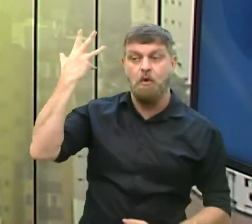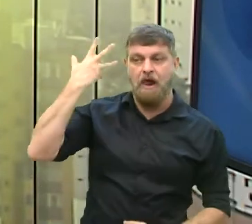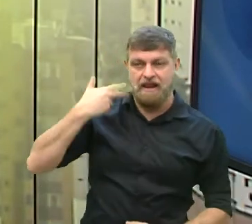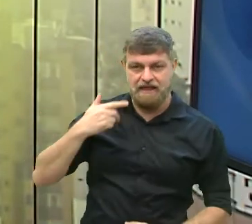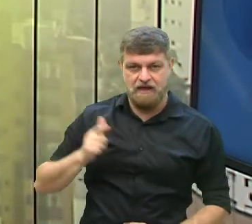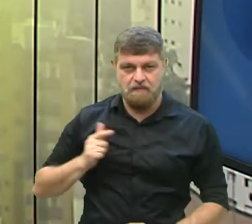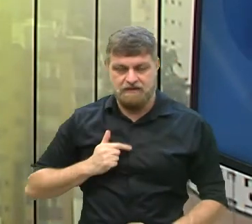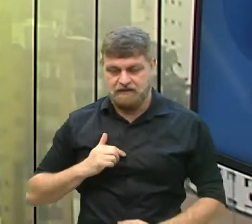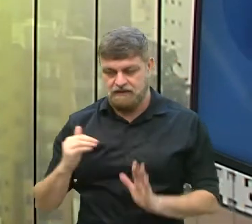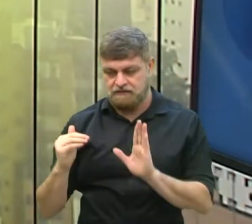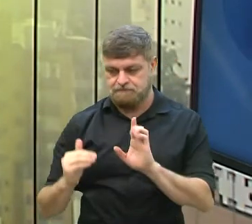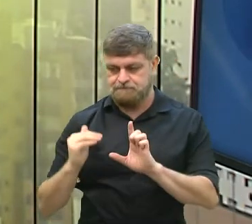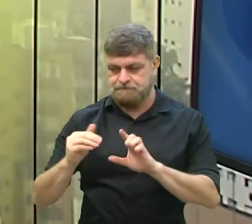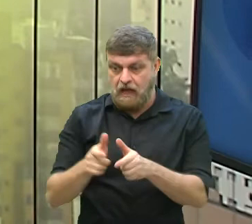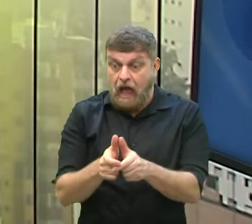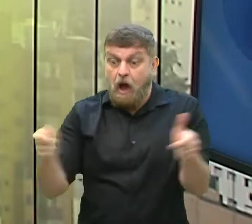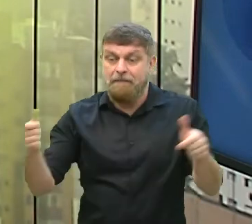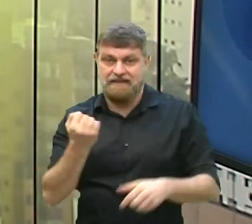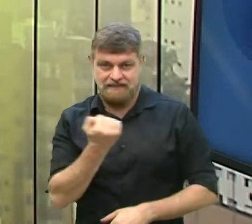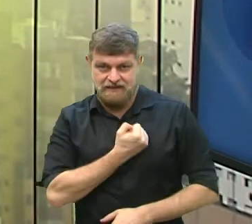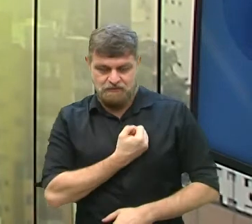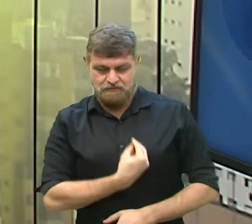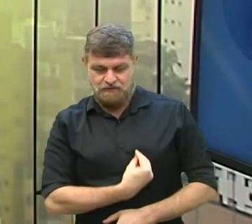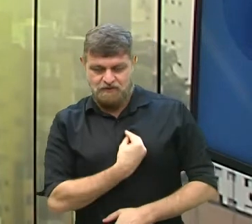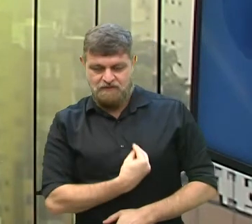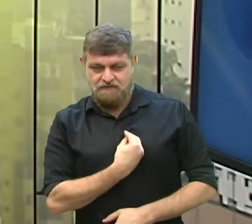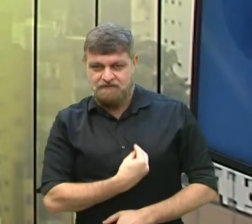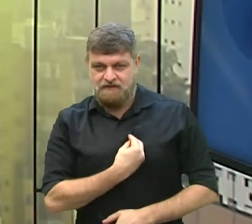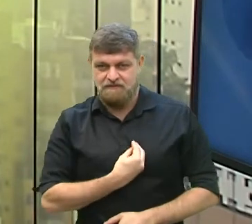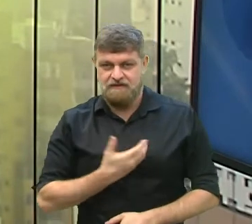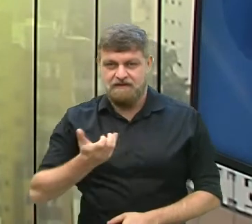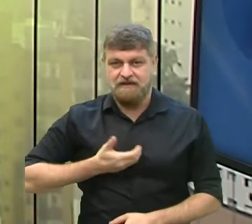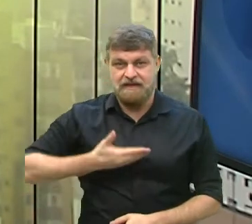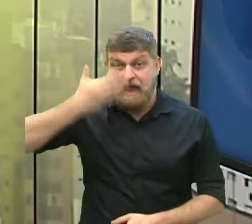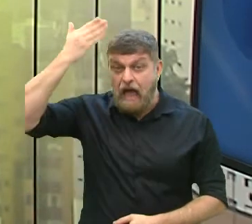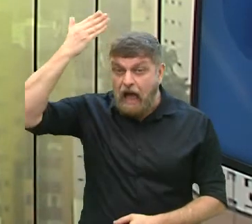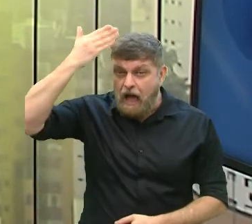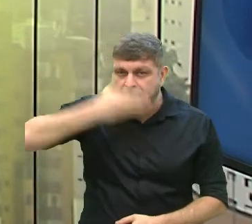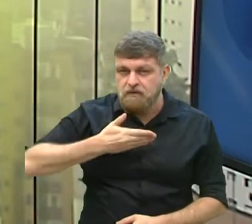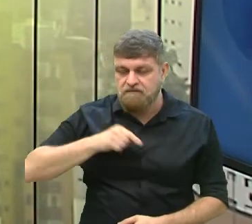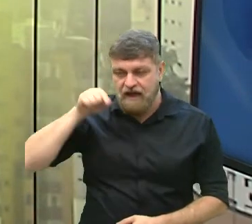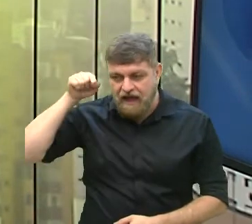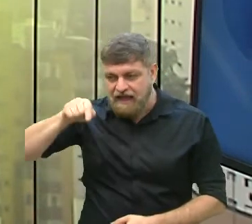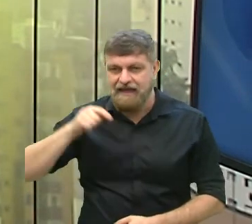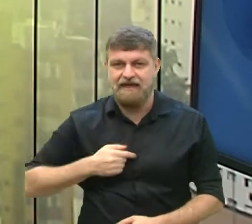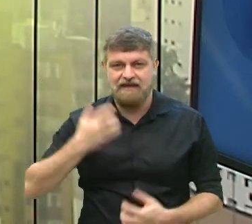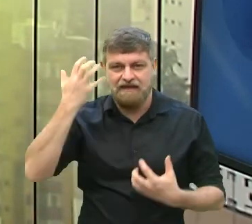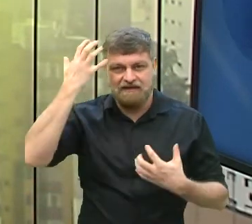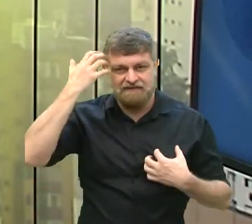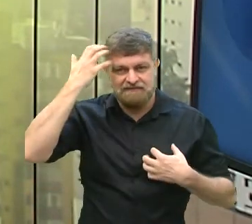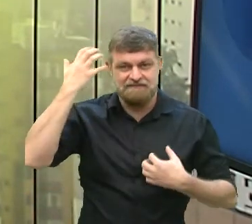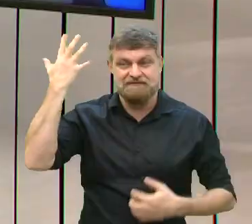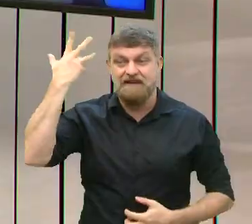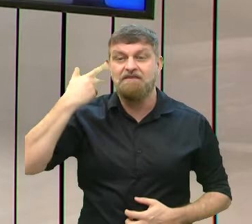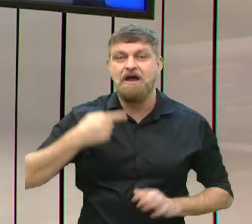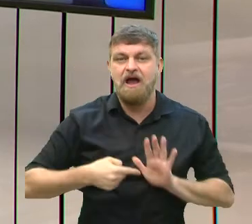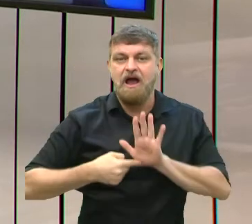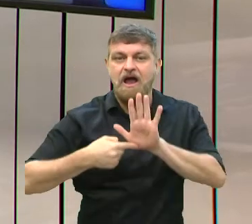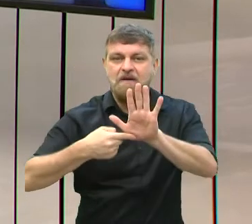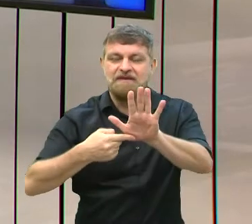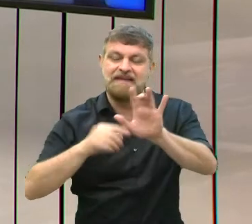ele deixe de ser um animal em ameaça, mas eu queria provar agora para as pessoas que esse é um bichinho muito especial. Eu queria que a